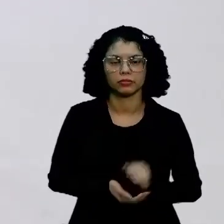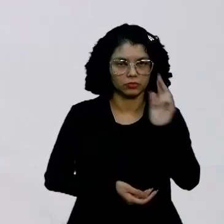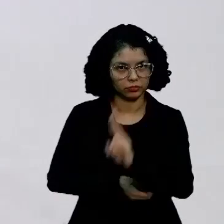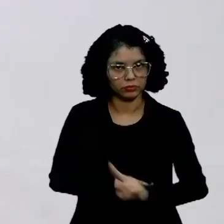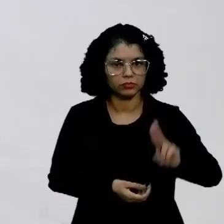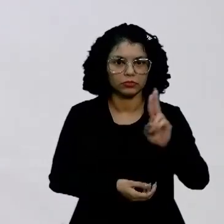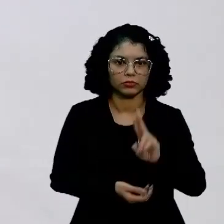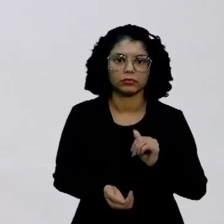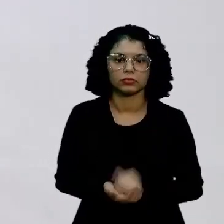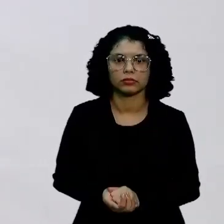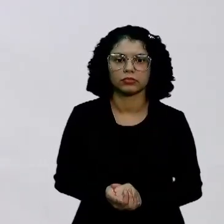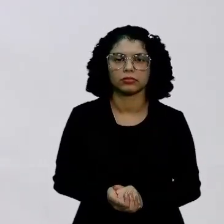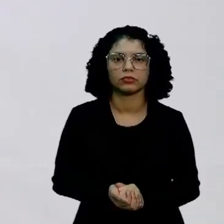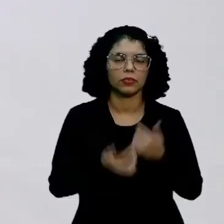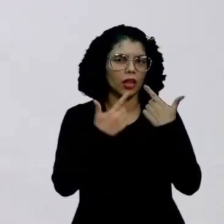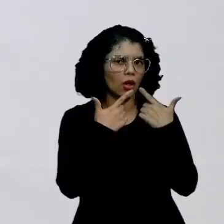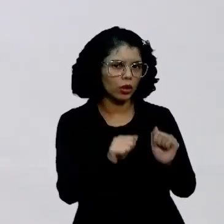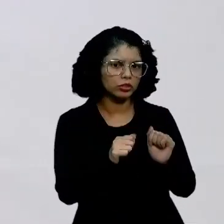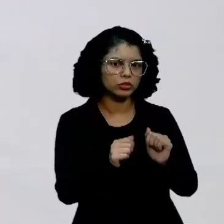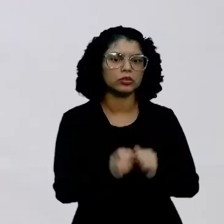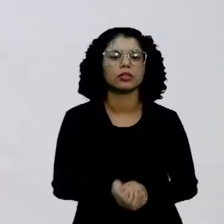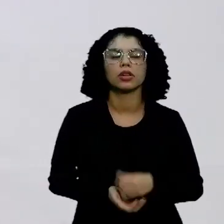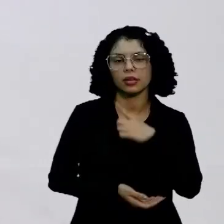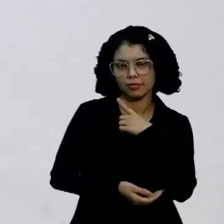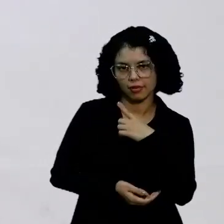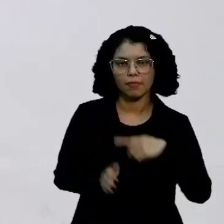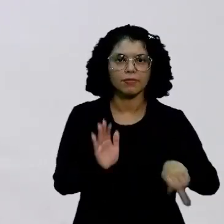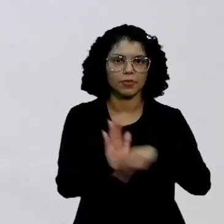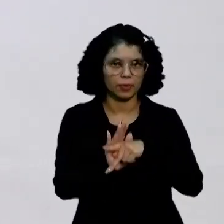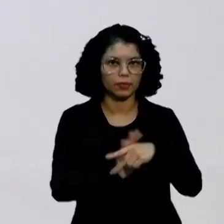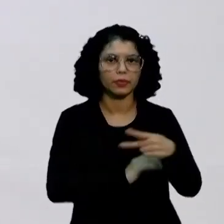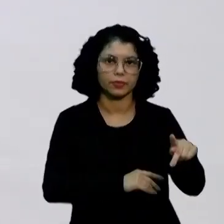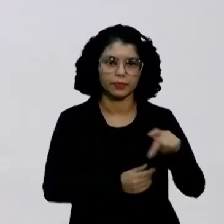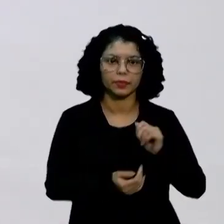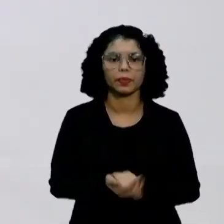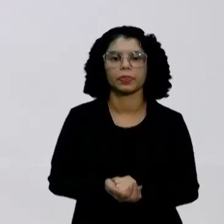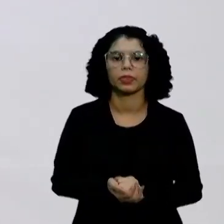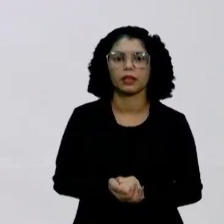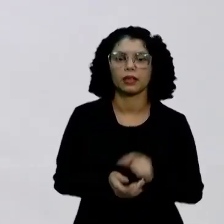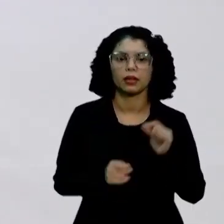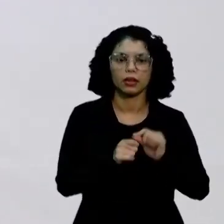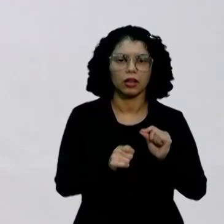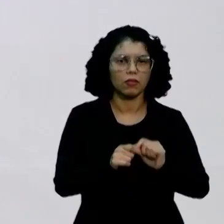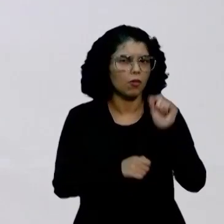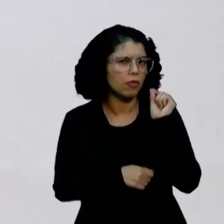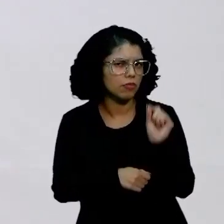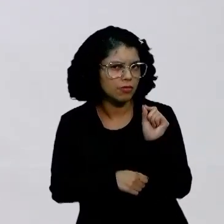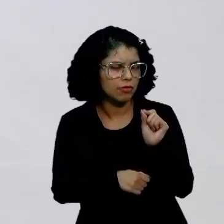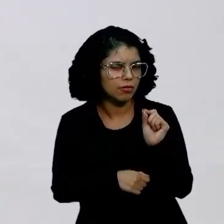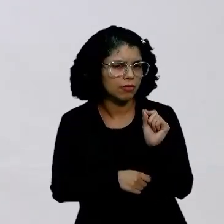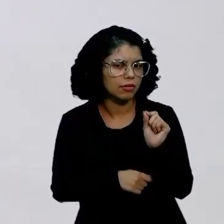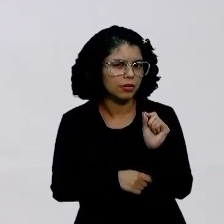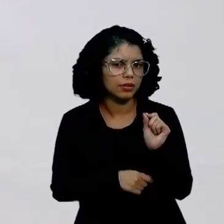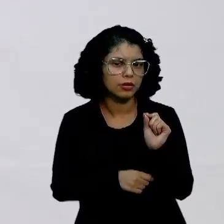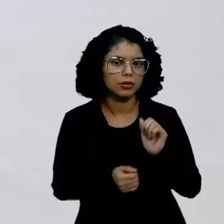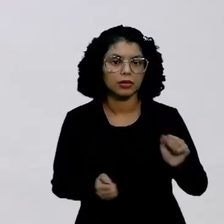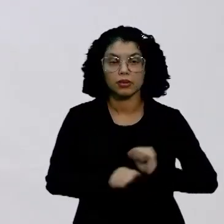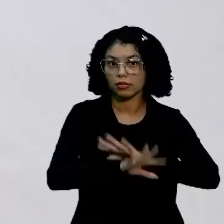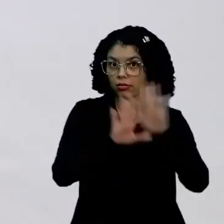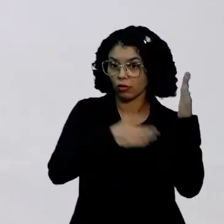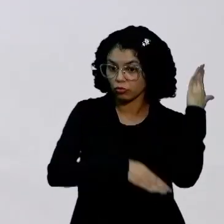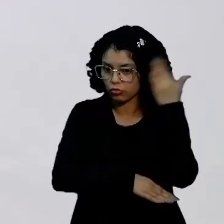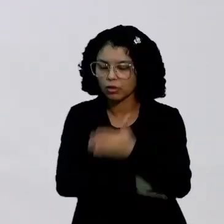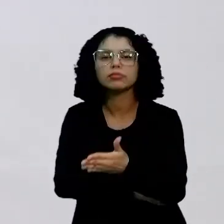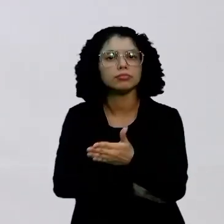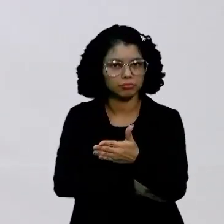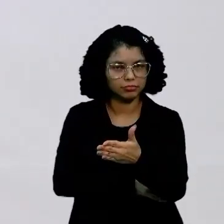os recursos linguísticos disponíveis ali para ele, de forma que não seja tão direto,